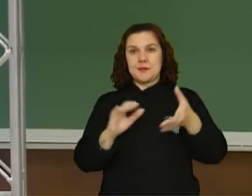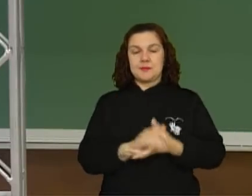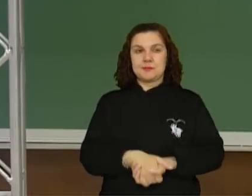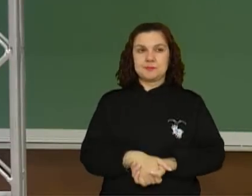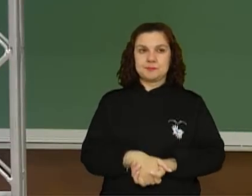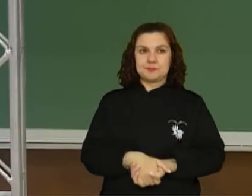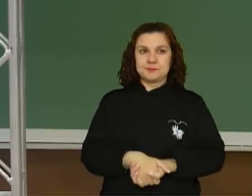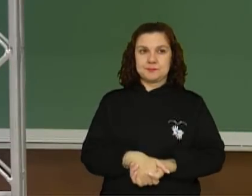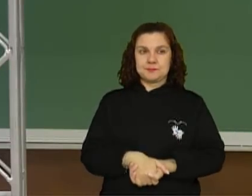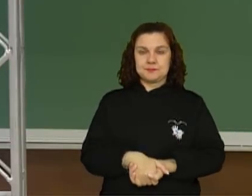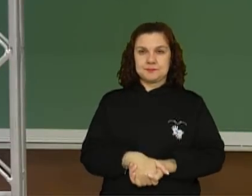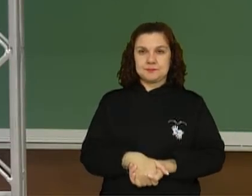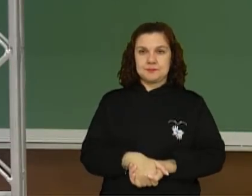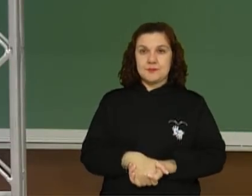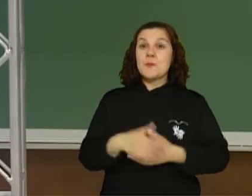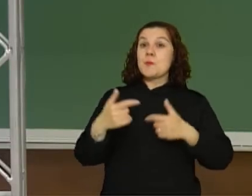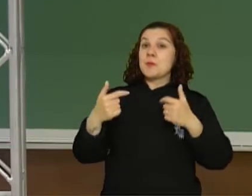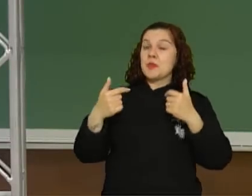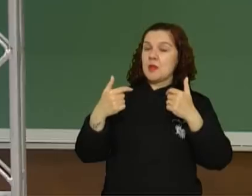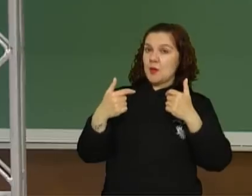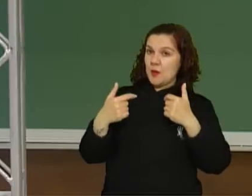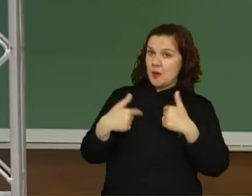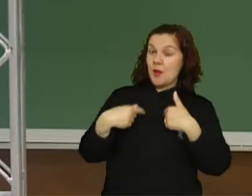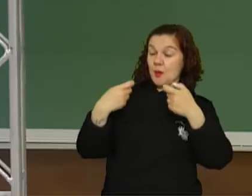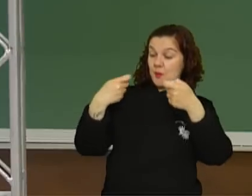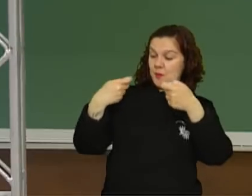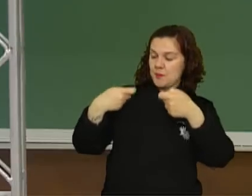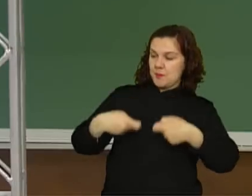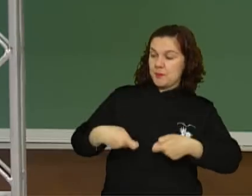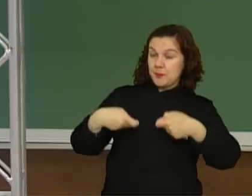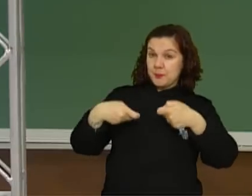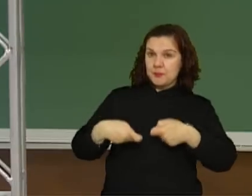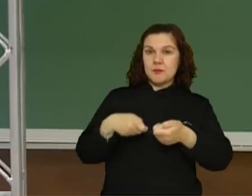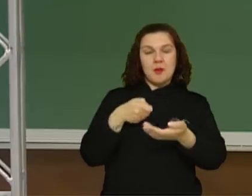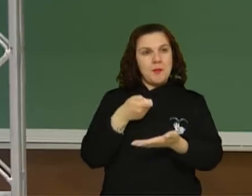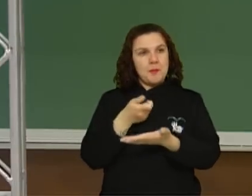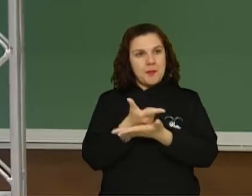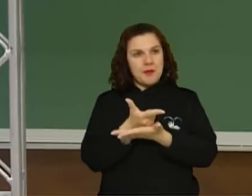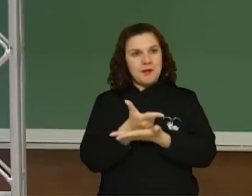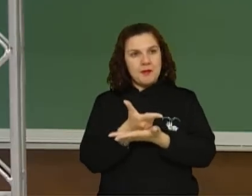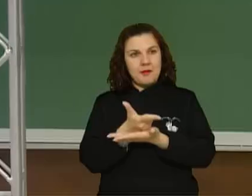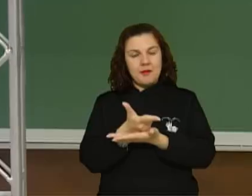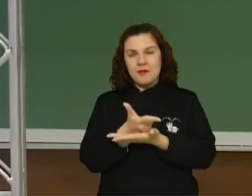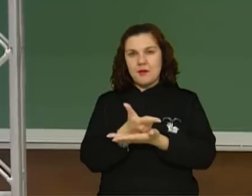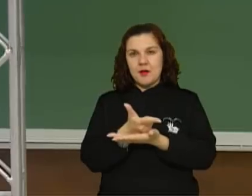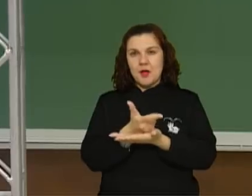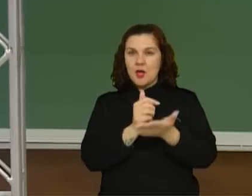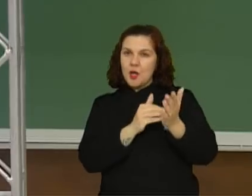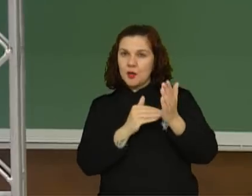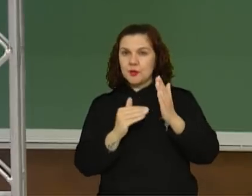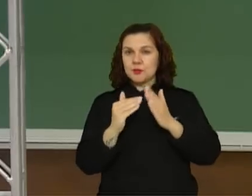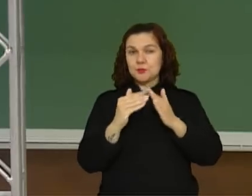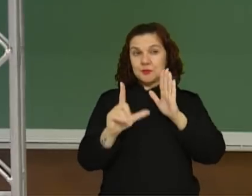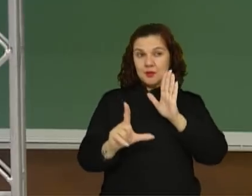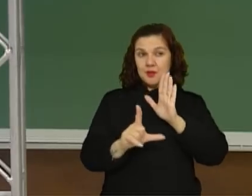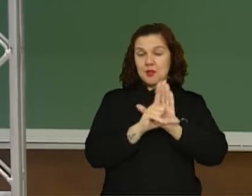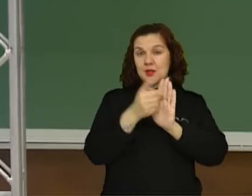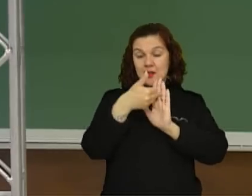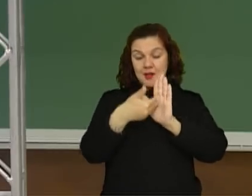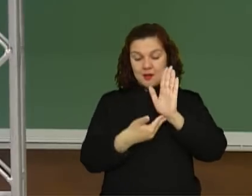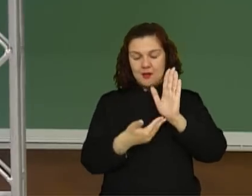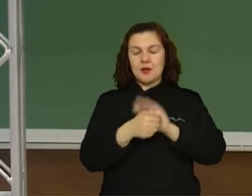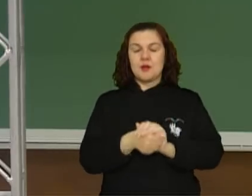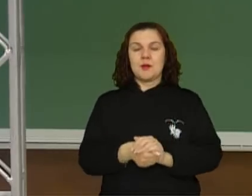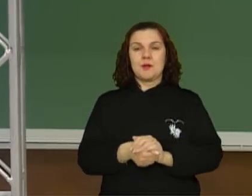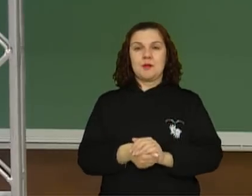uma ordem para isso. Eu preciso, pagar, passar por todos os trâmites legais, porque